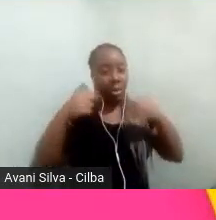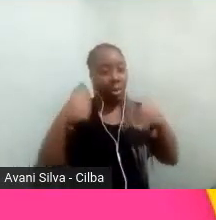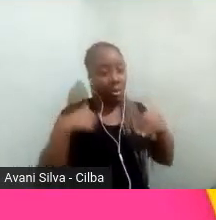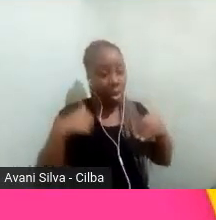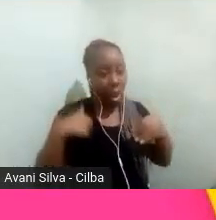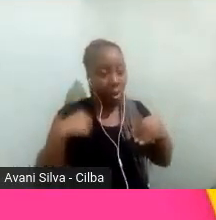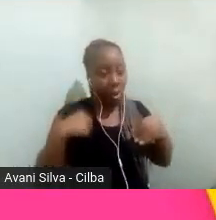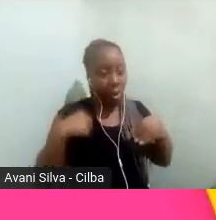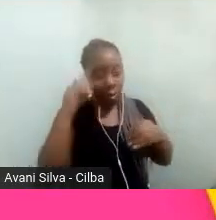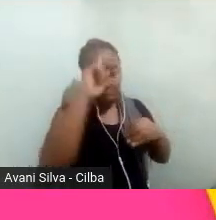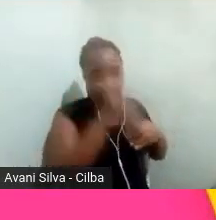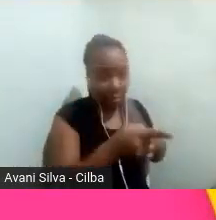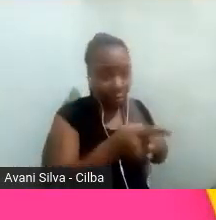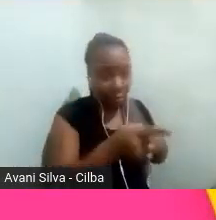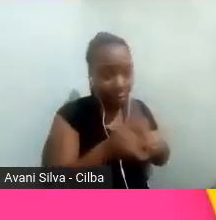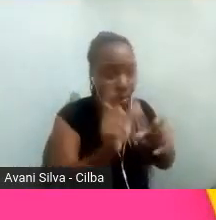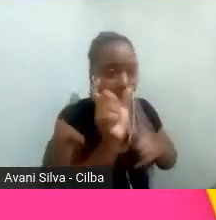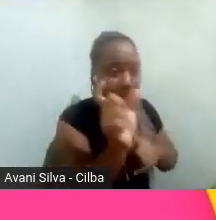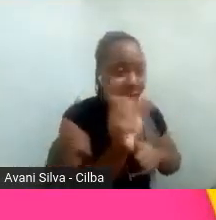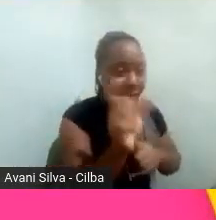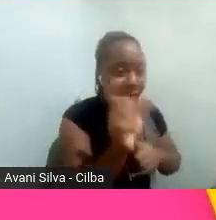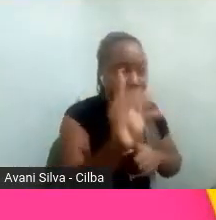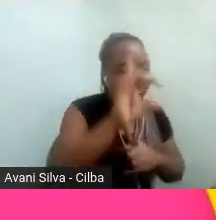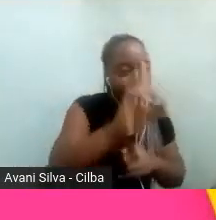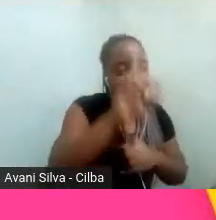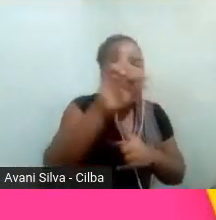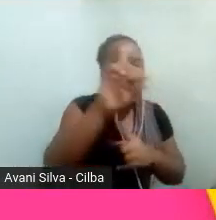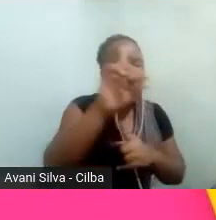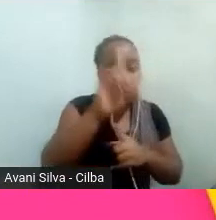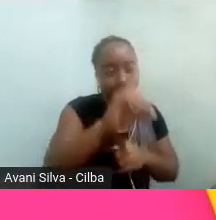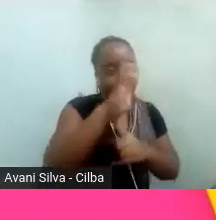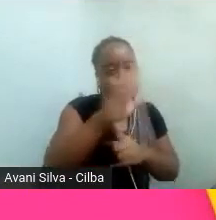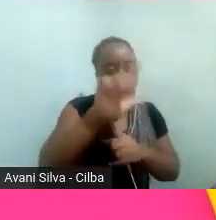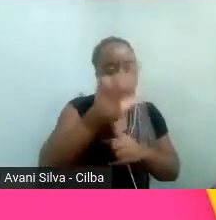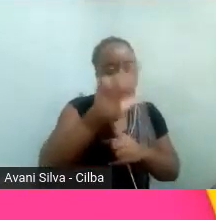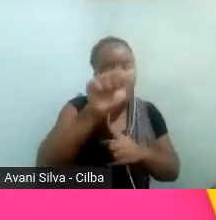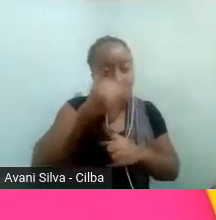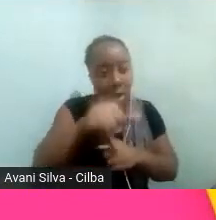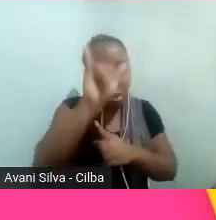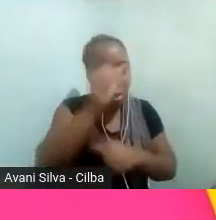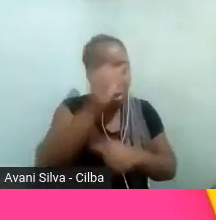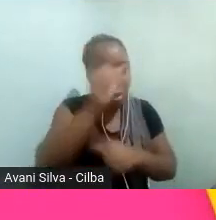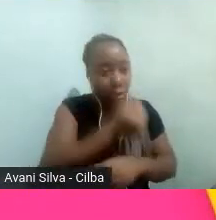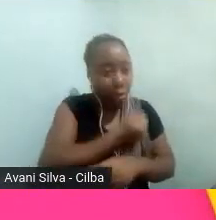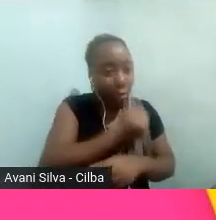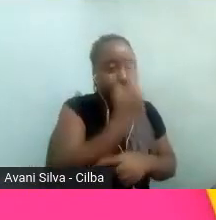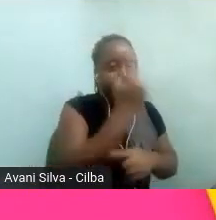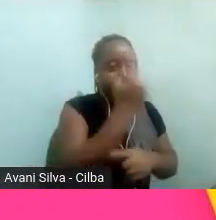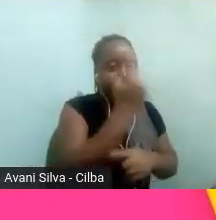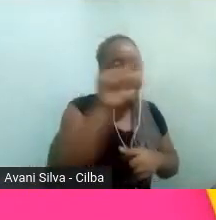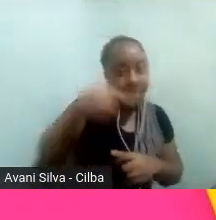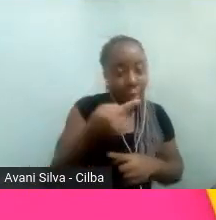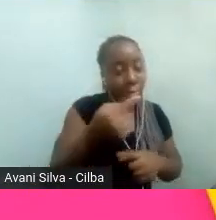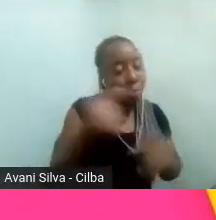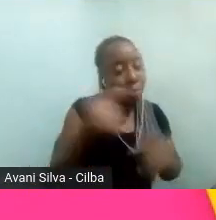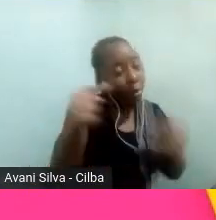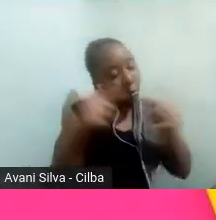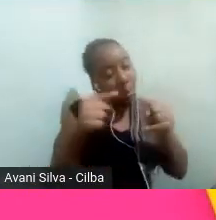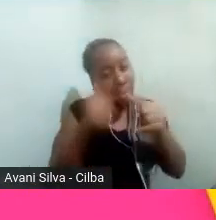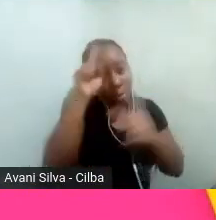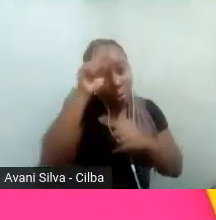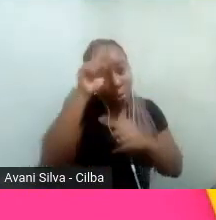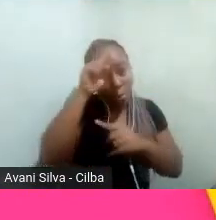delay. E o número 1000. 1000 quer dizer 1 segundo. Eu